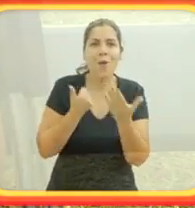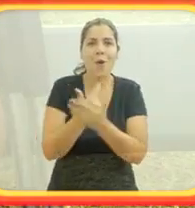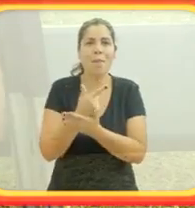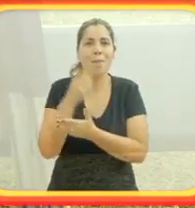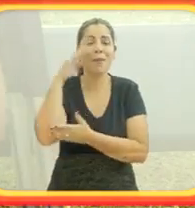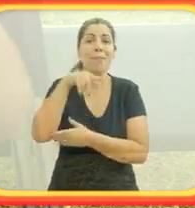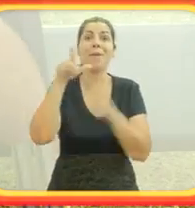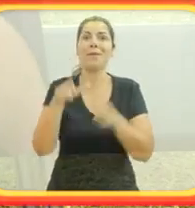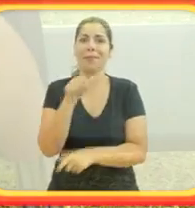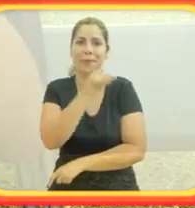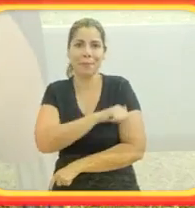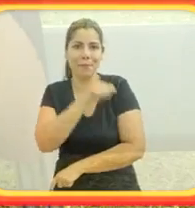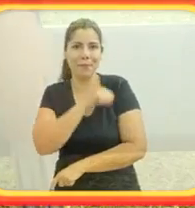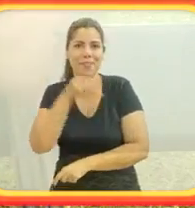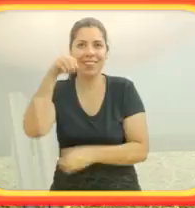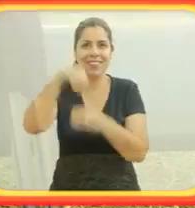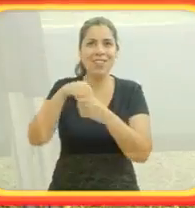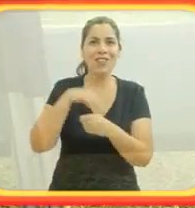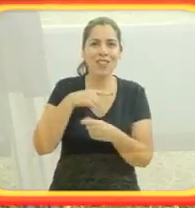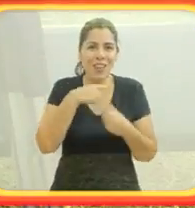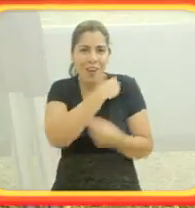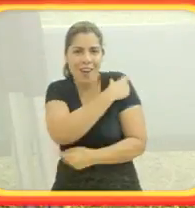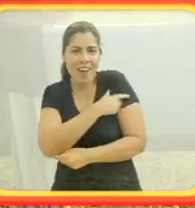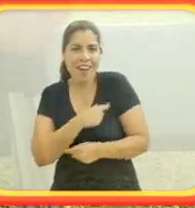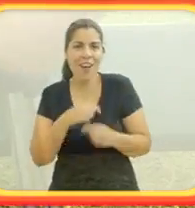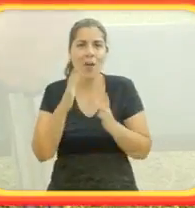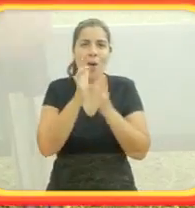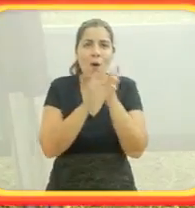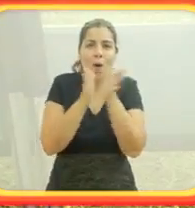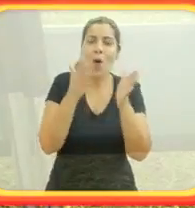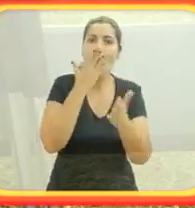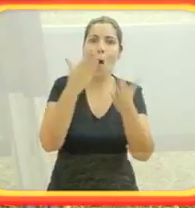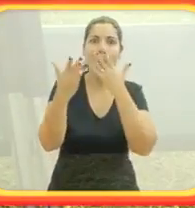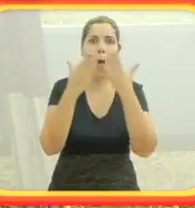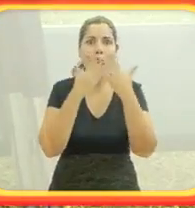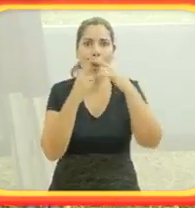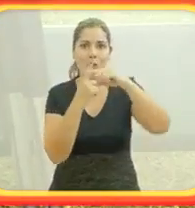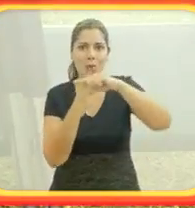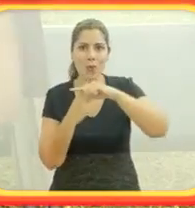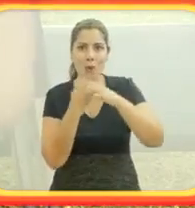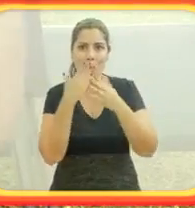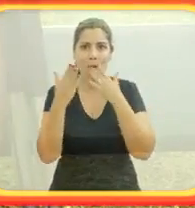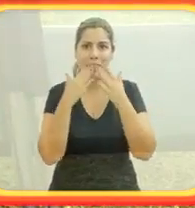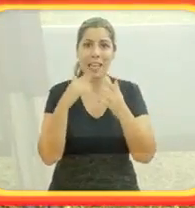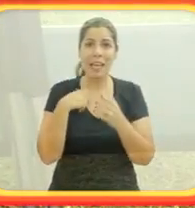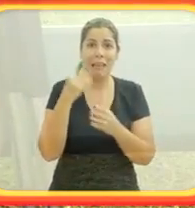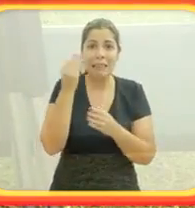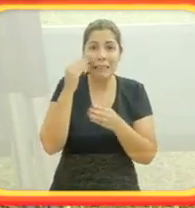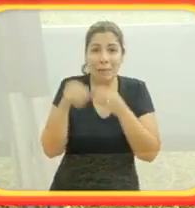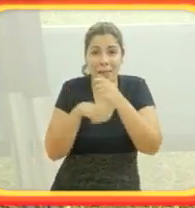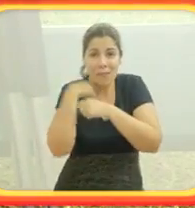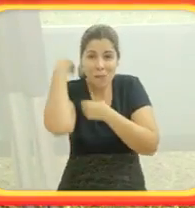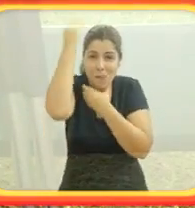comprei, inclusive no Rio de Janeiro. Tinha um Cristo Redentor todo colorido, eu peguei ela, fiz de véu.